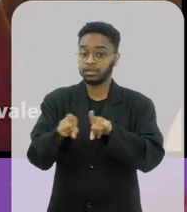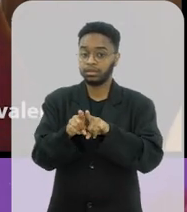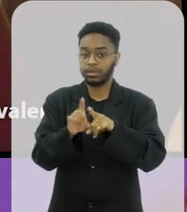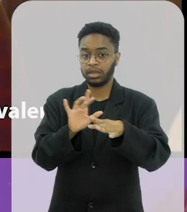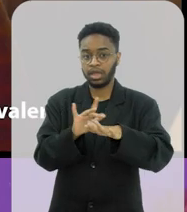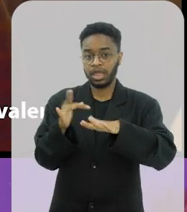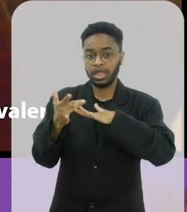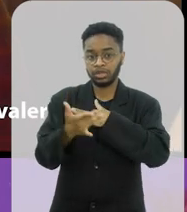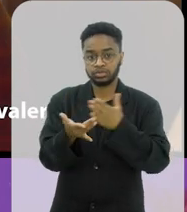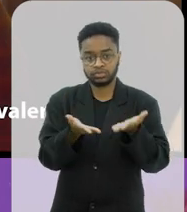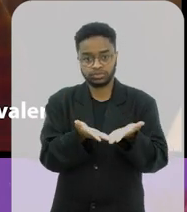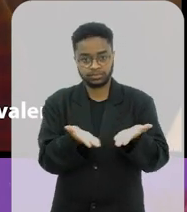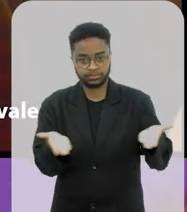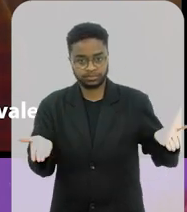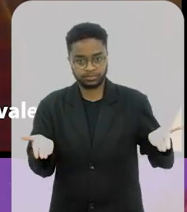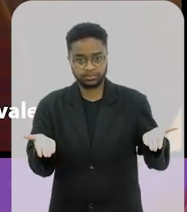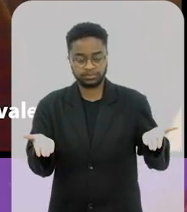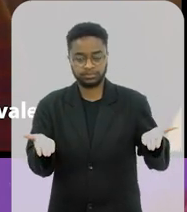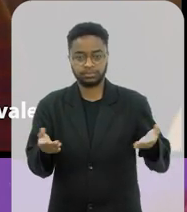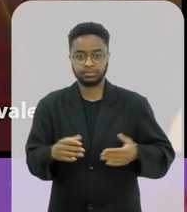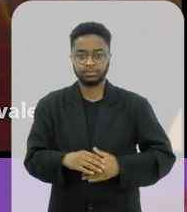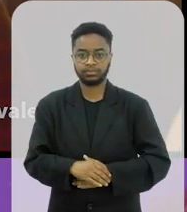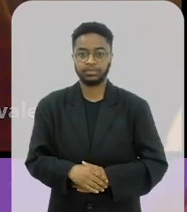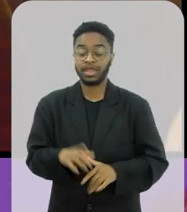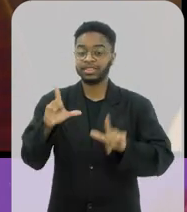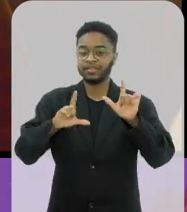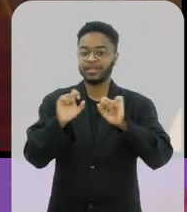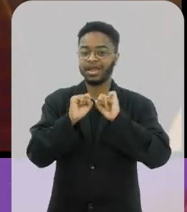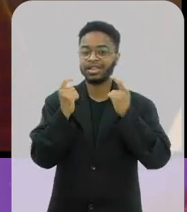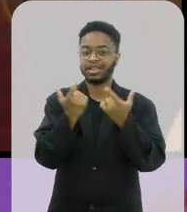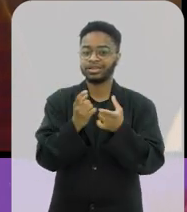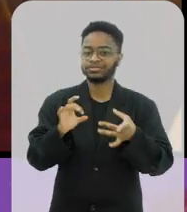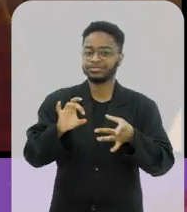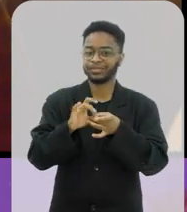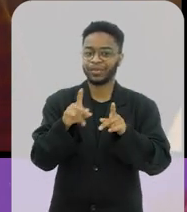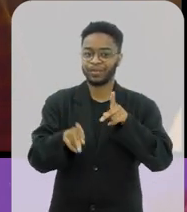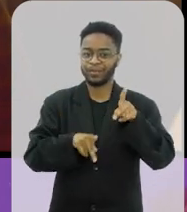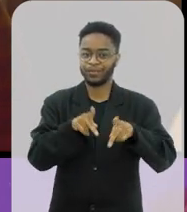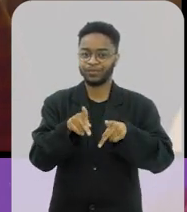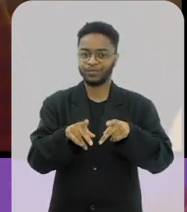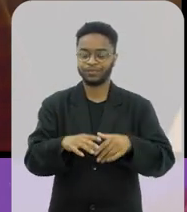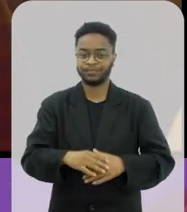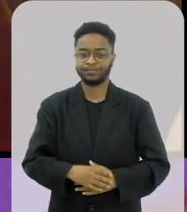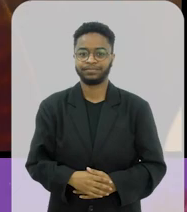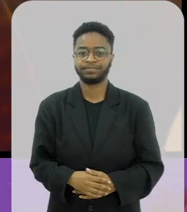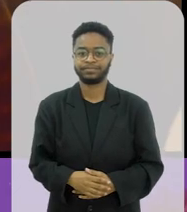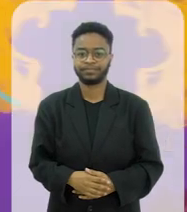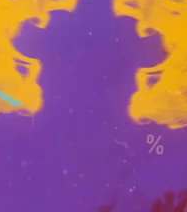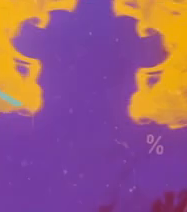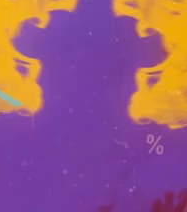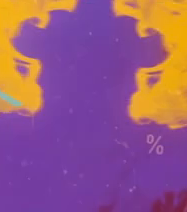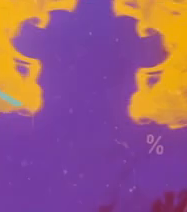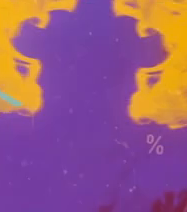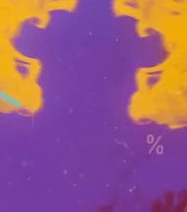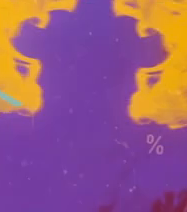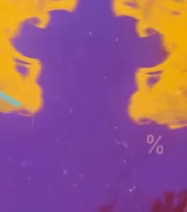www.alerge.rj.gov.br ou nas nossas redes sociais. TV Alerge, o canal do povo.